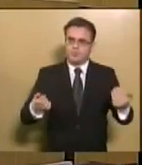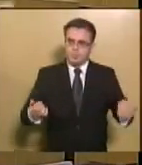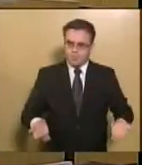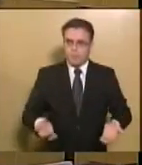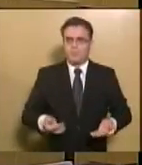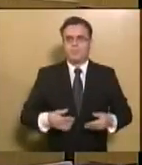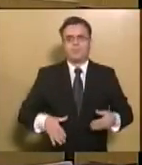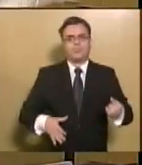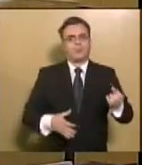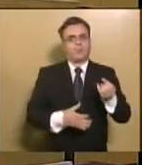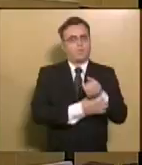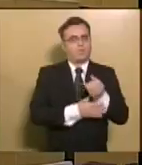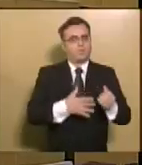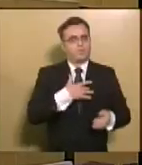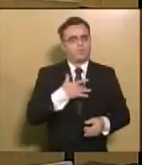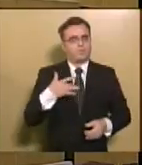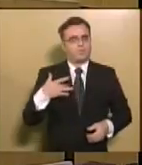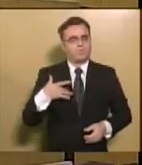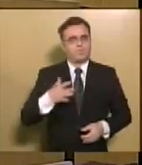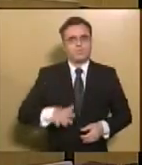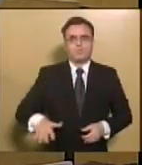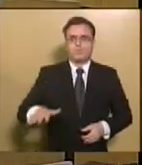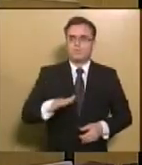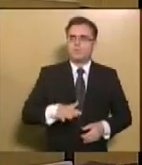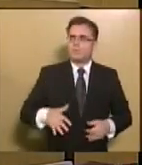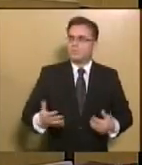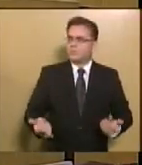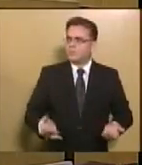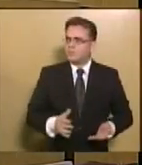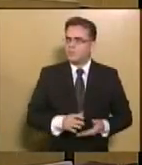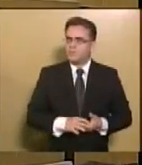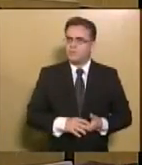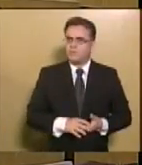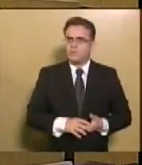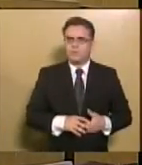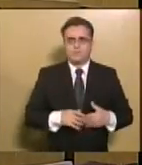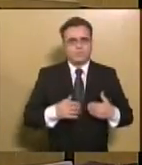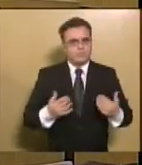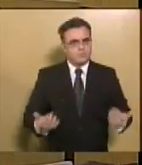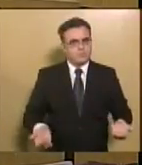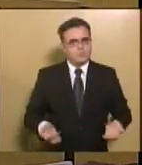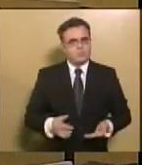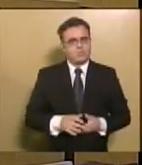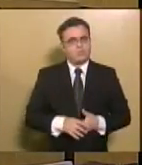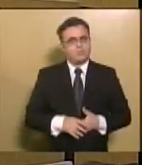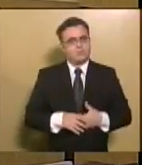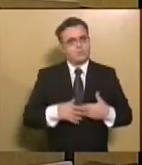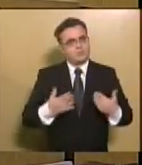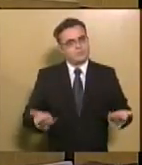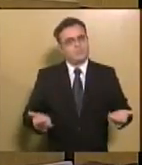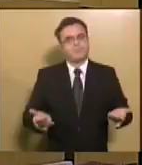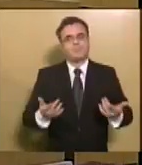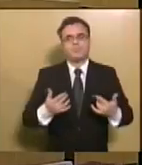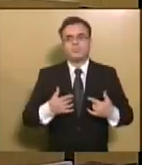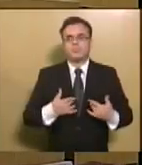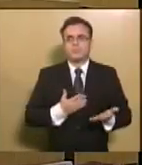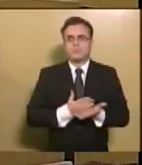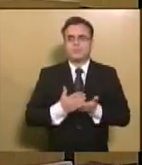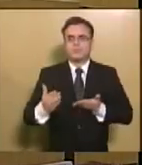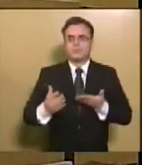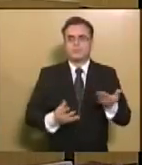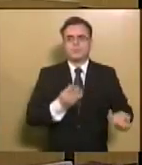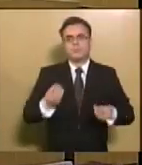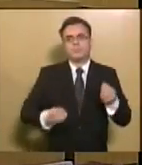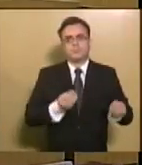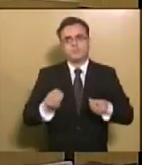questão da saúde pública, mais uma vez com a radioterapia. E aí, pastor Antônio e deputada Maria Mendonça, que saíram na frente com aquela questão da